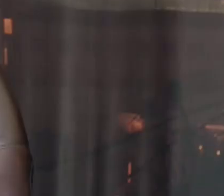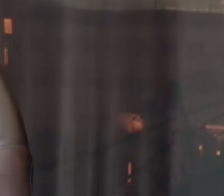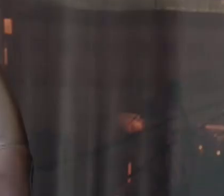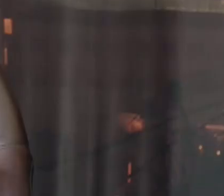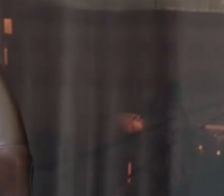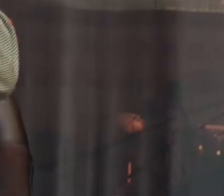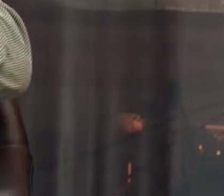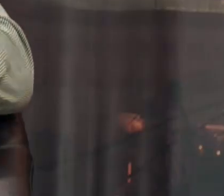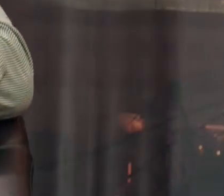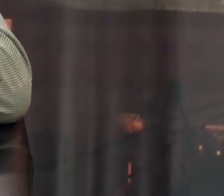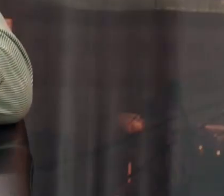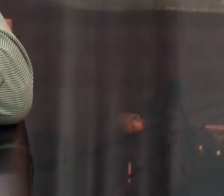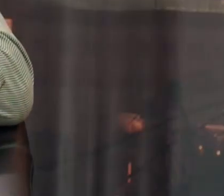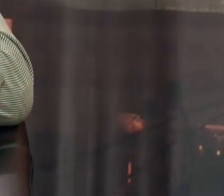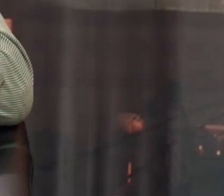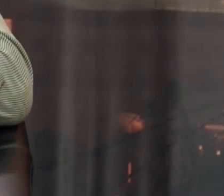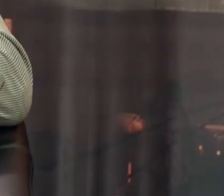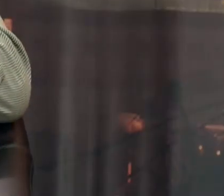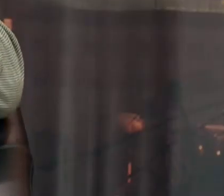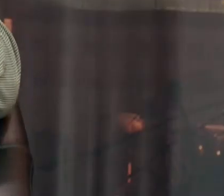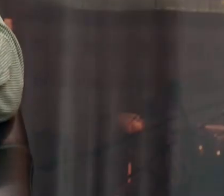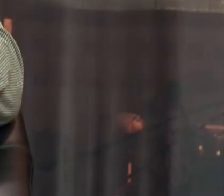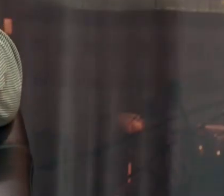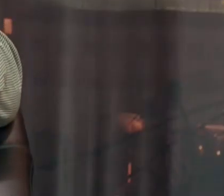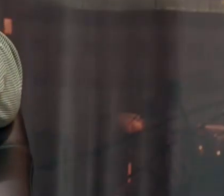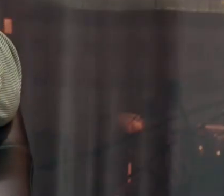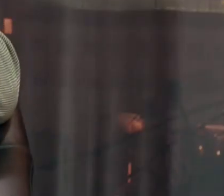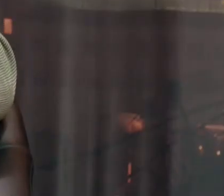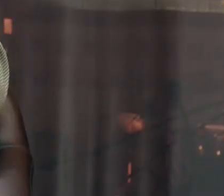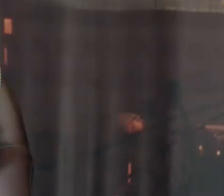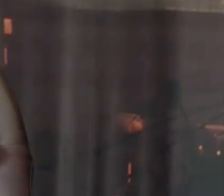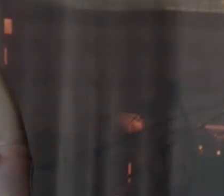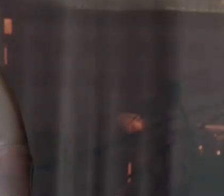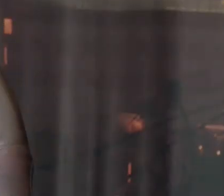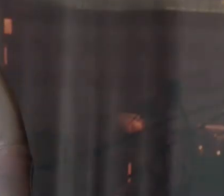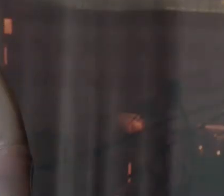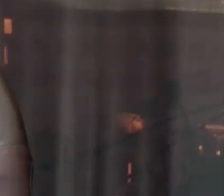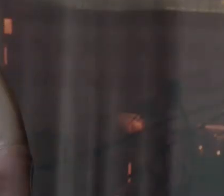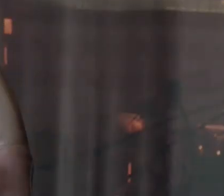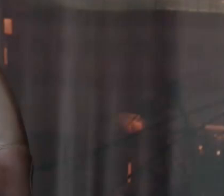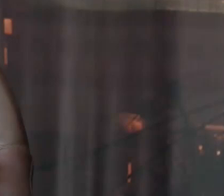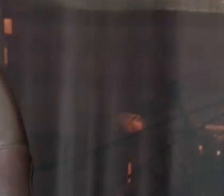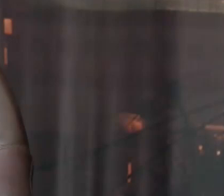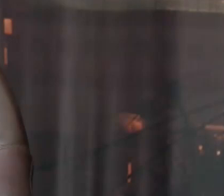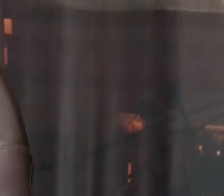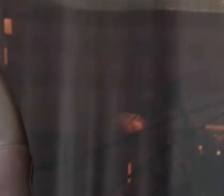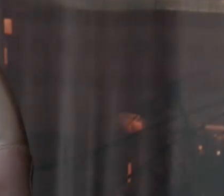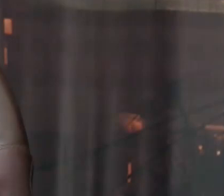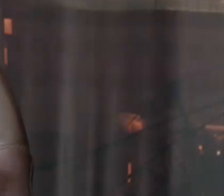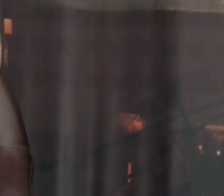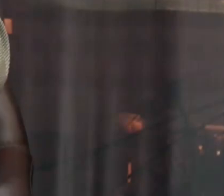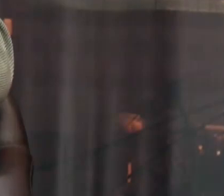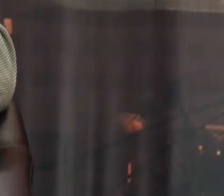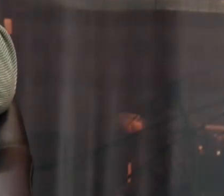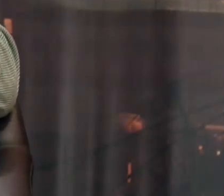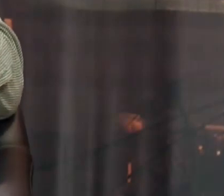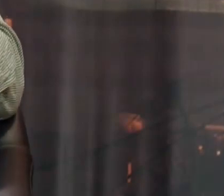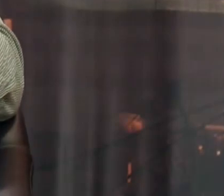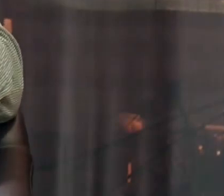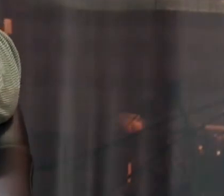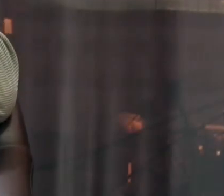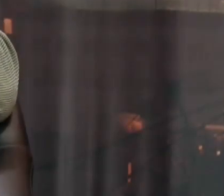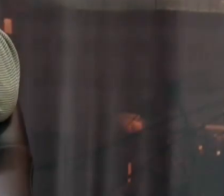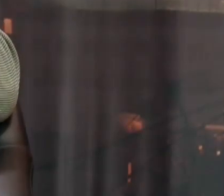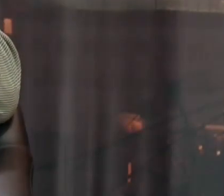também essa mudança. Eu posso ter mudado e posso estar agora em desarmonia com a pessoa com quem eu